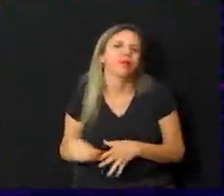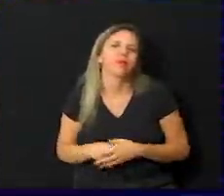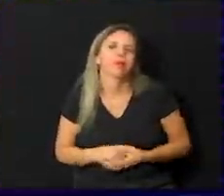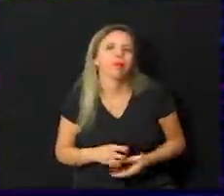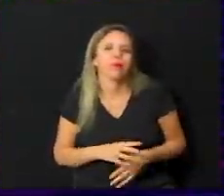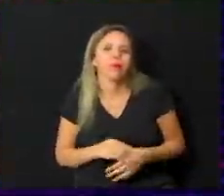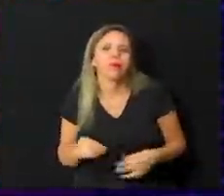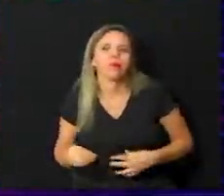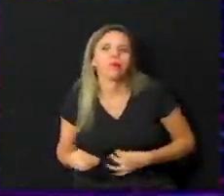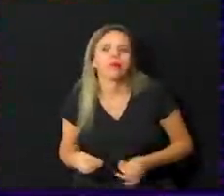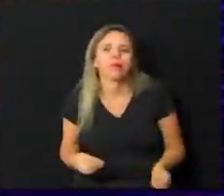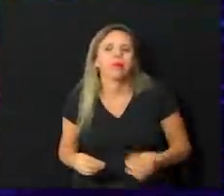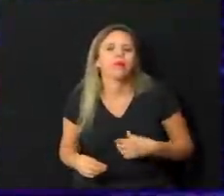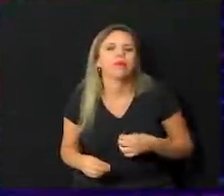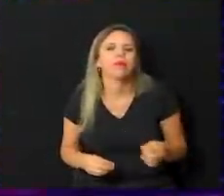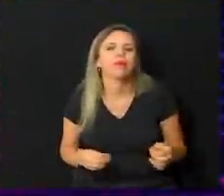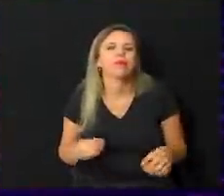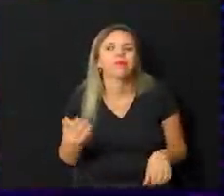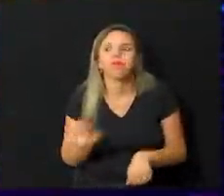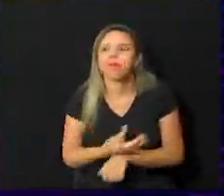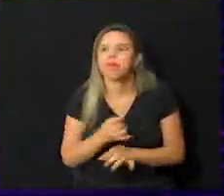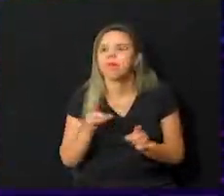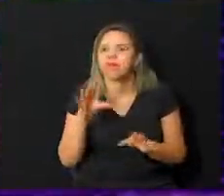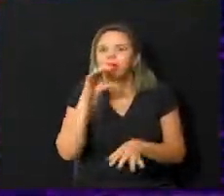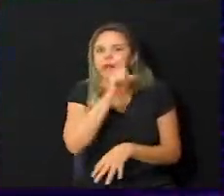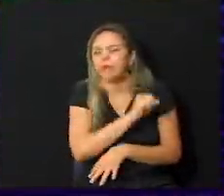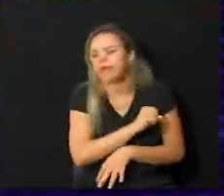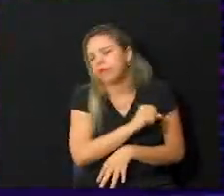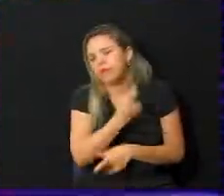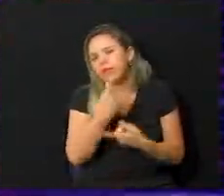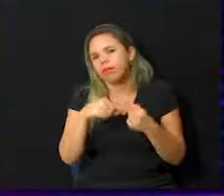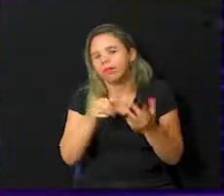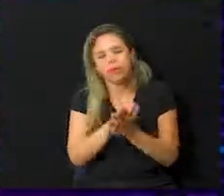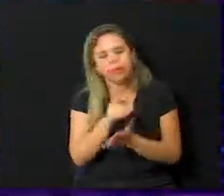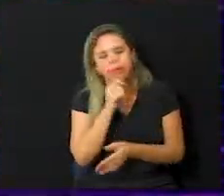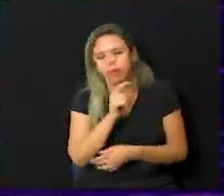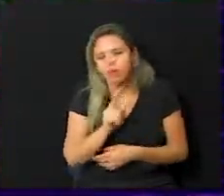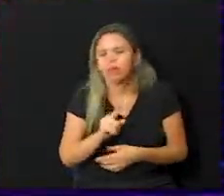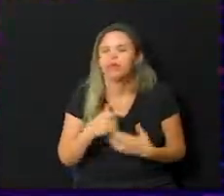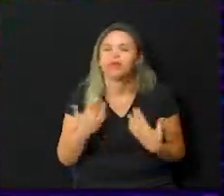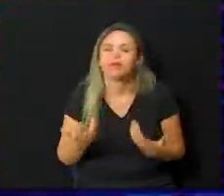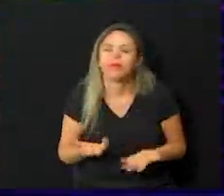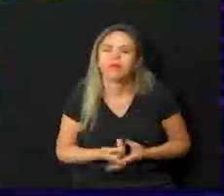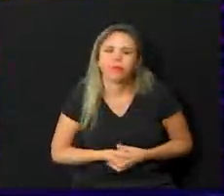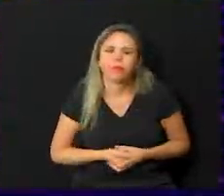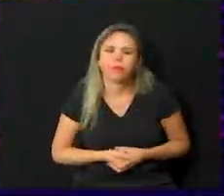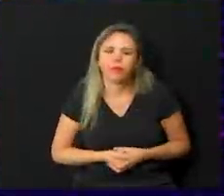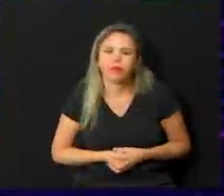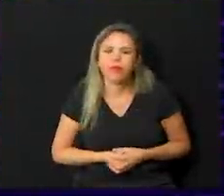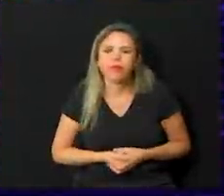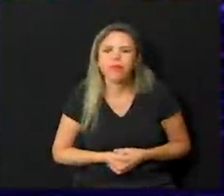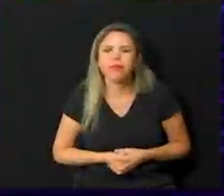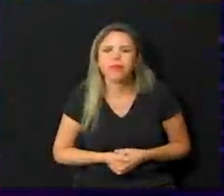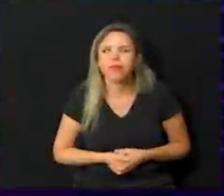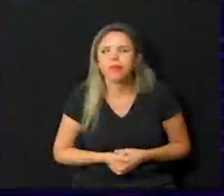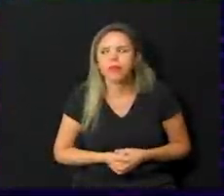doido. E esgotou mesmo, depois disso não foi mais impresso.